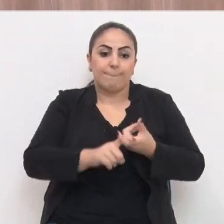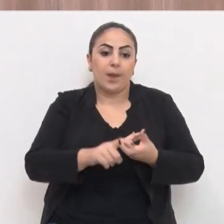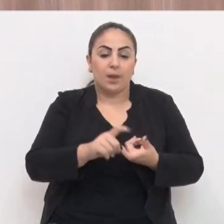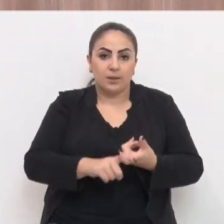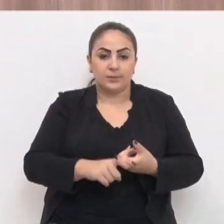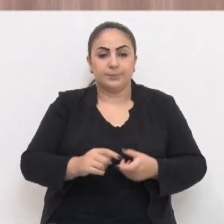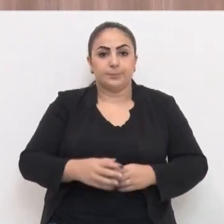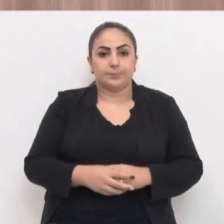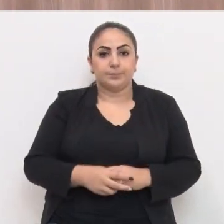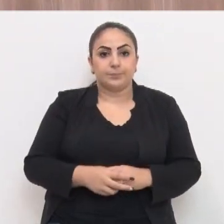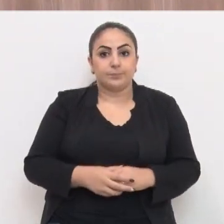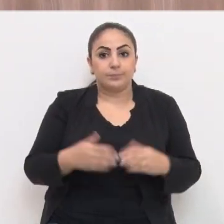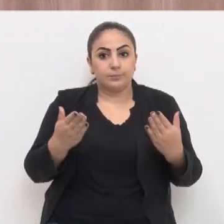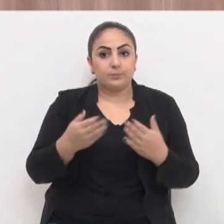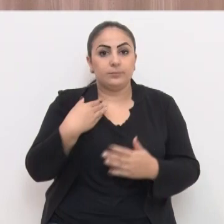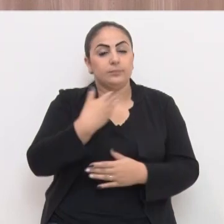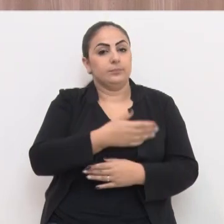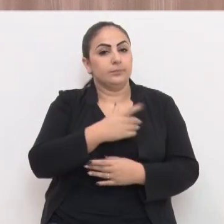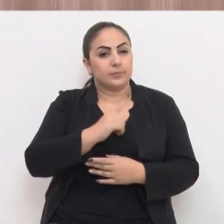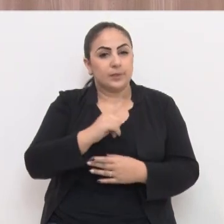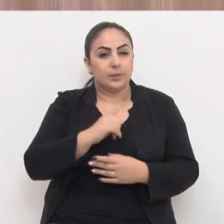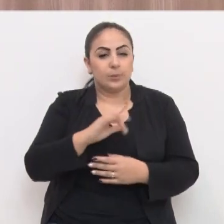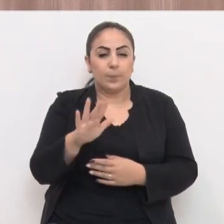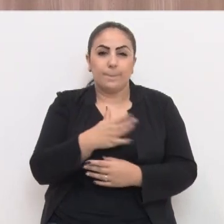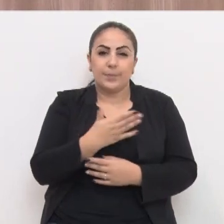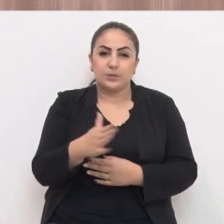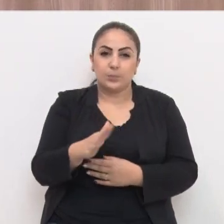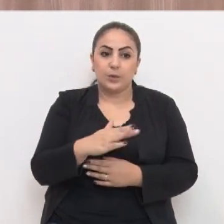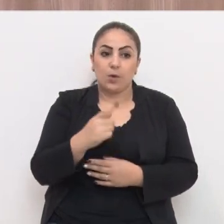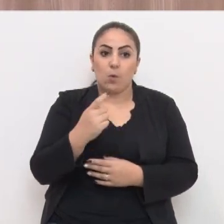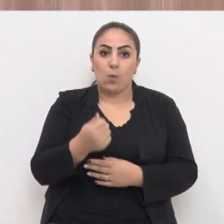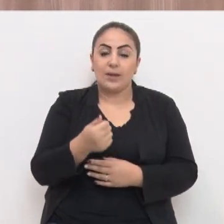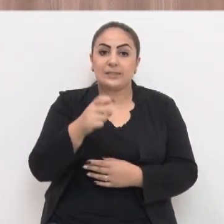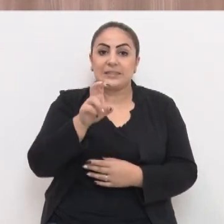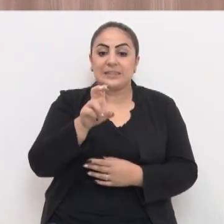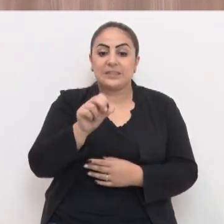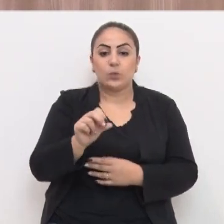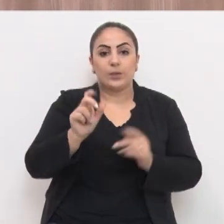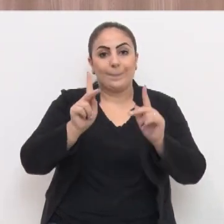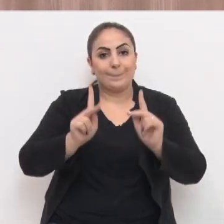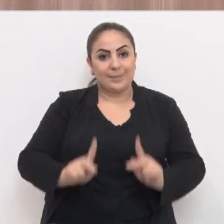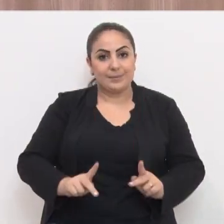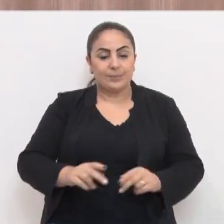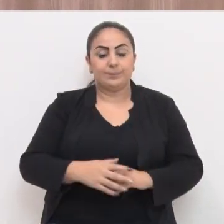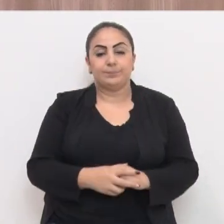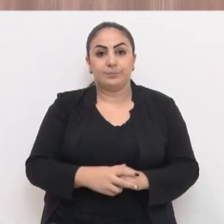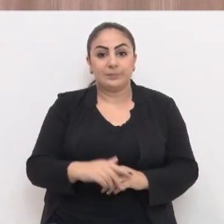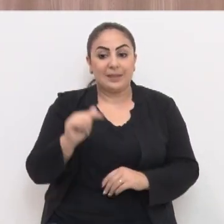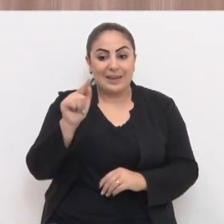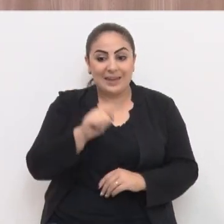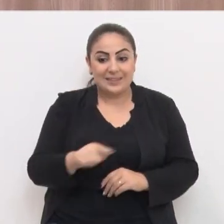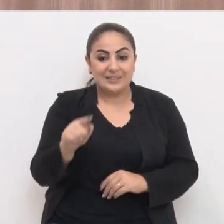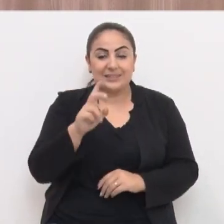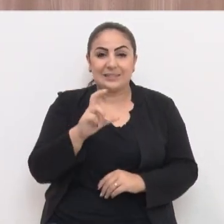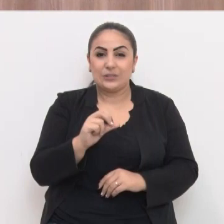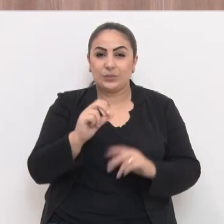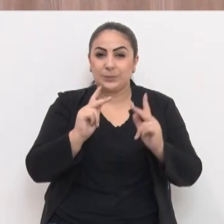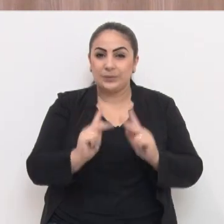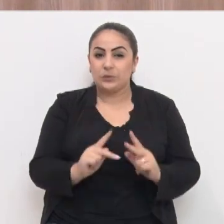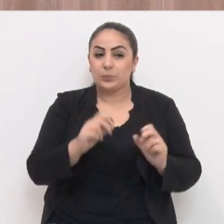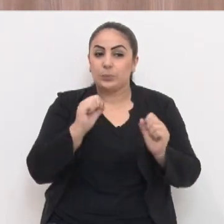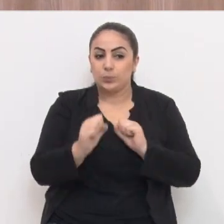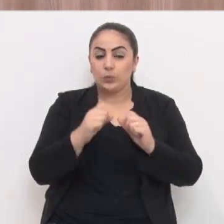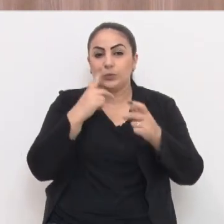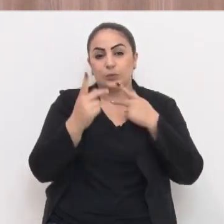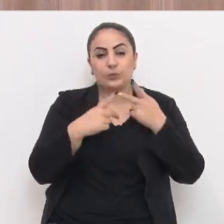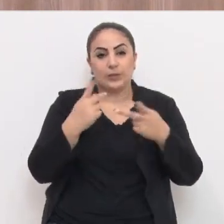de drogas. Hoje nós temos na casa em torno de quase 50 pessoas. Essas 50 pessoas,